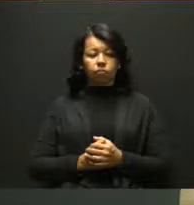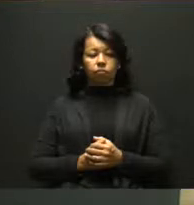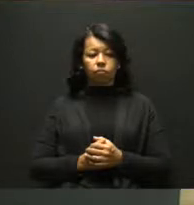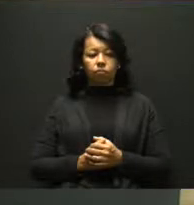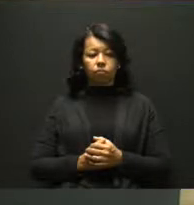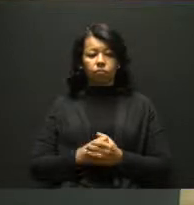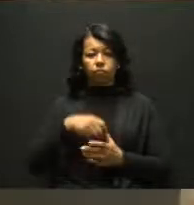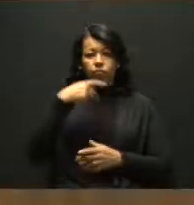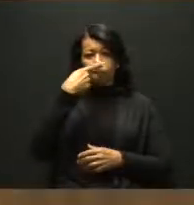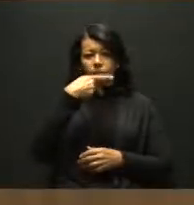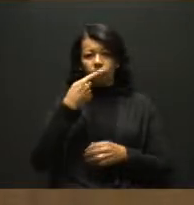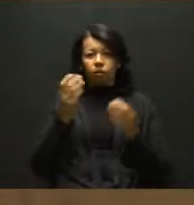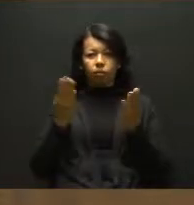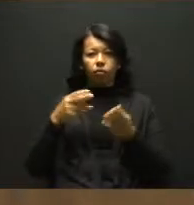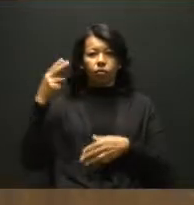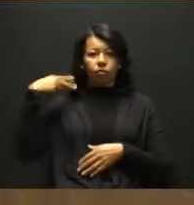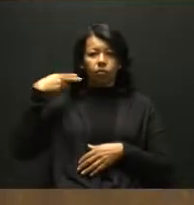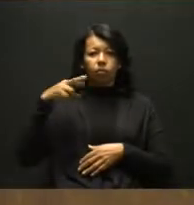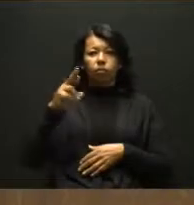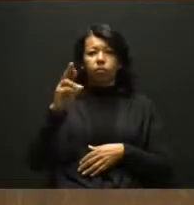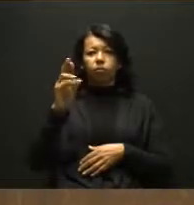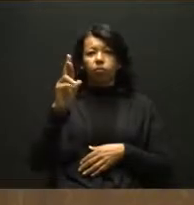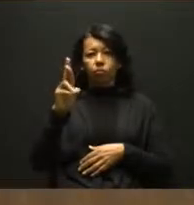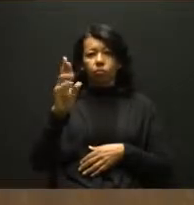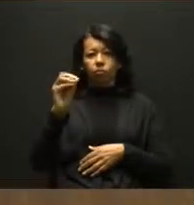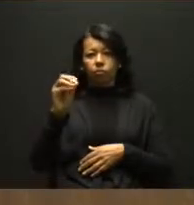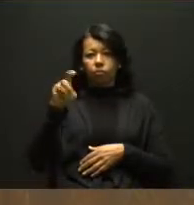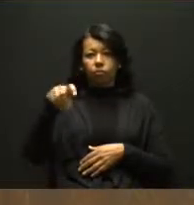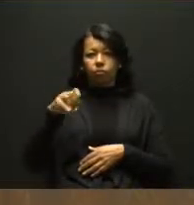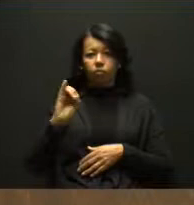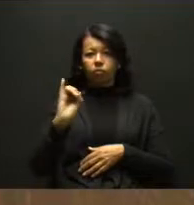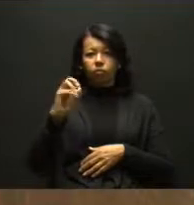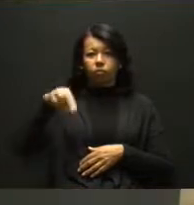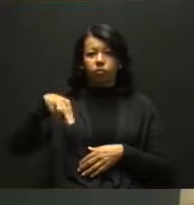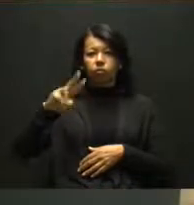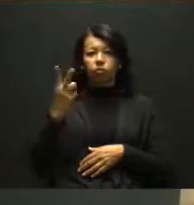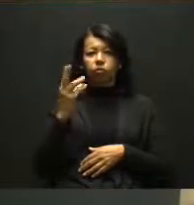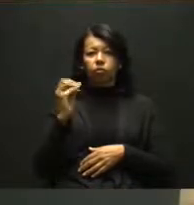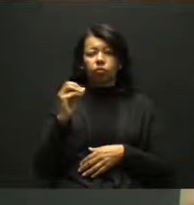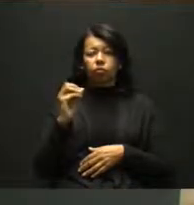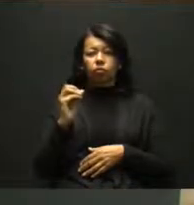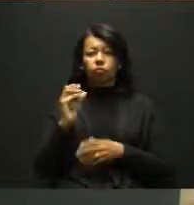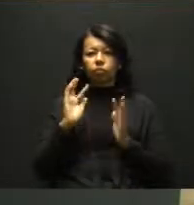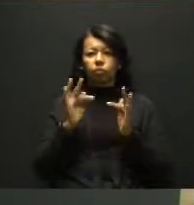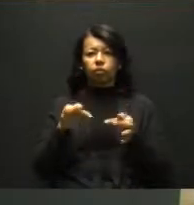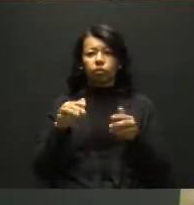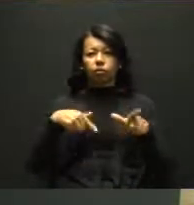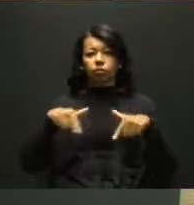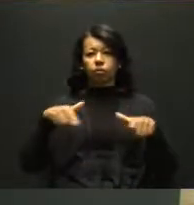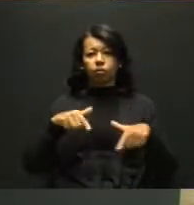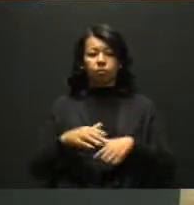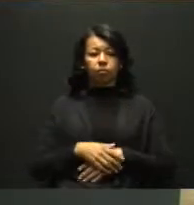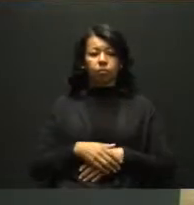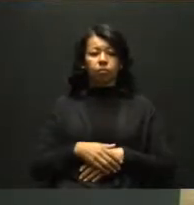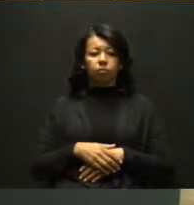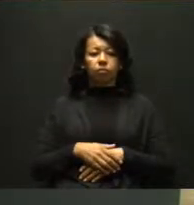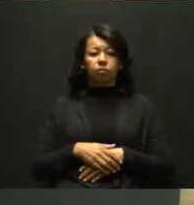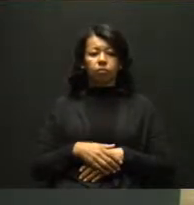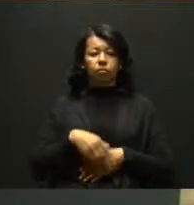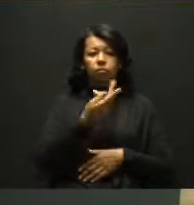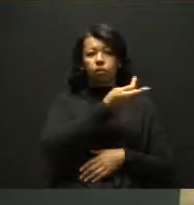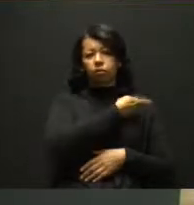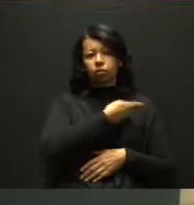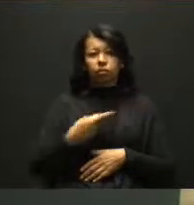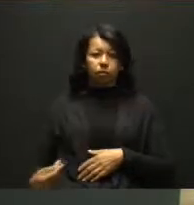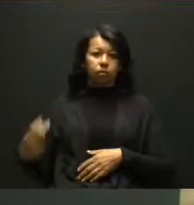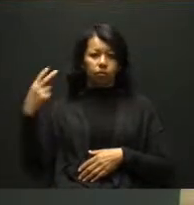concedo a palavra o vereador rostinho para concluir os seus trabalhos o presidente dos